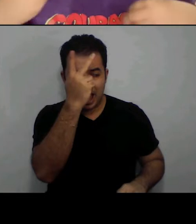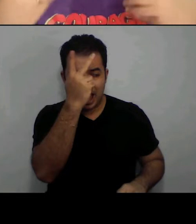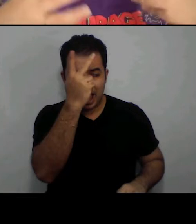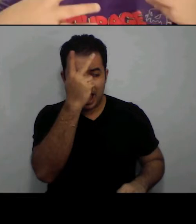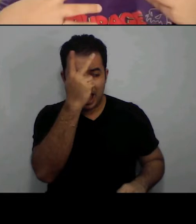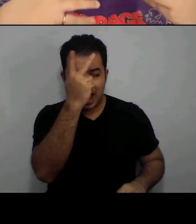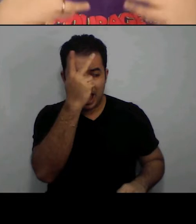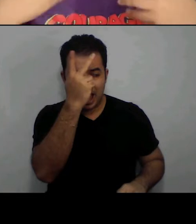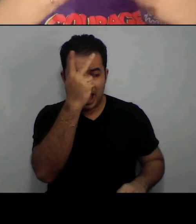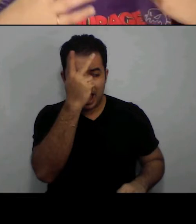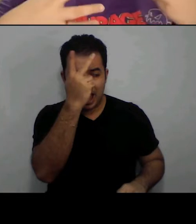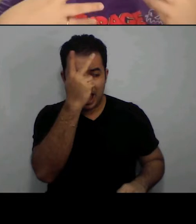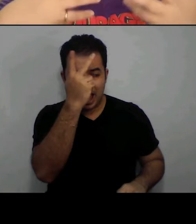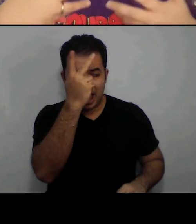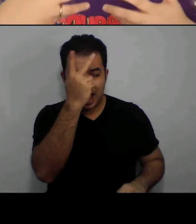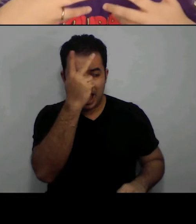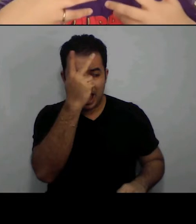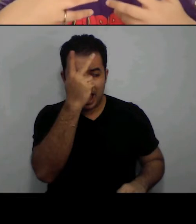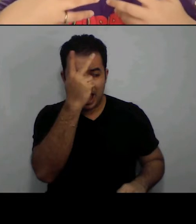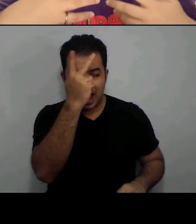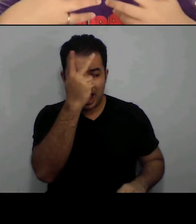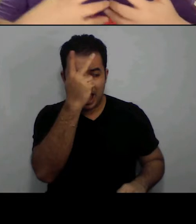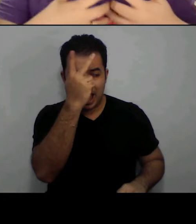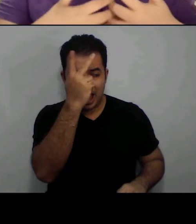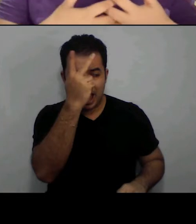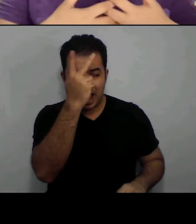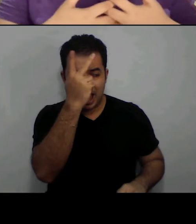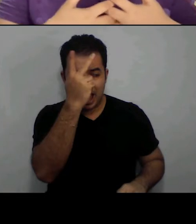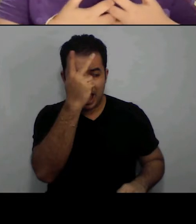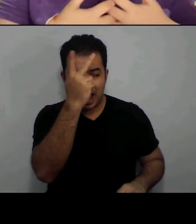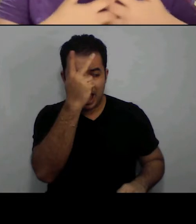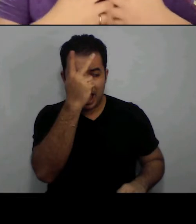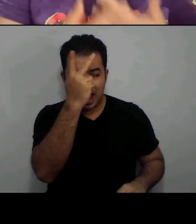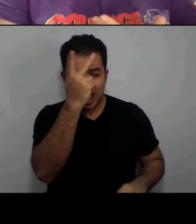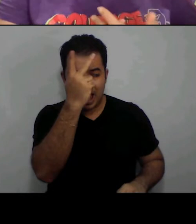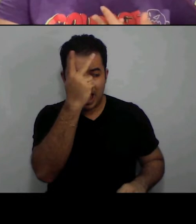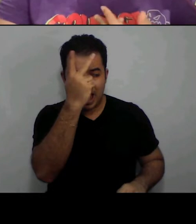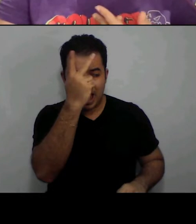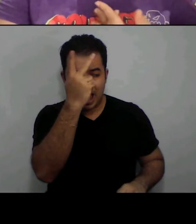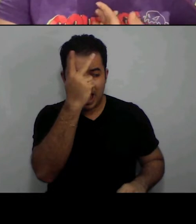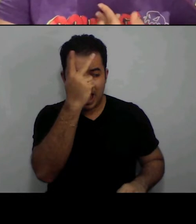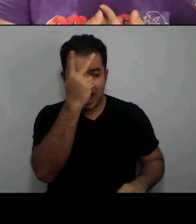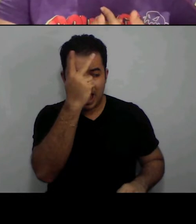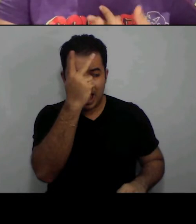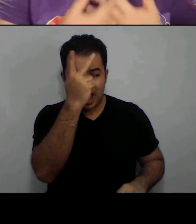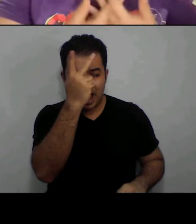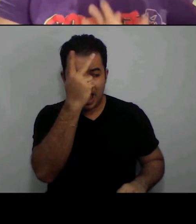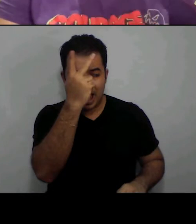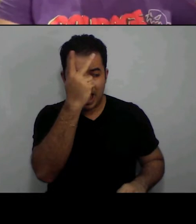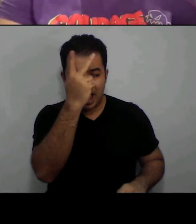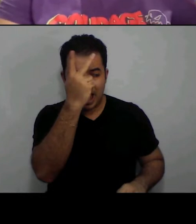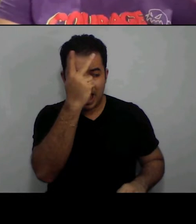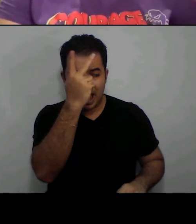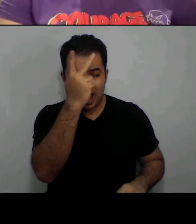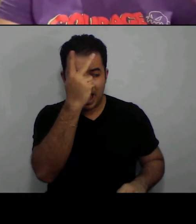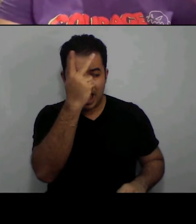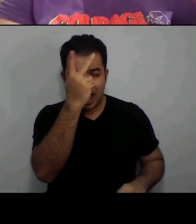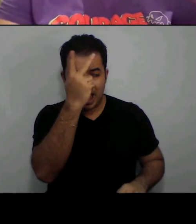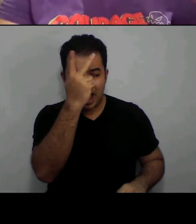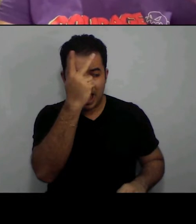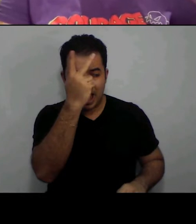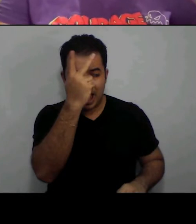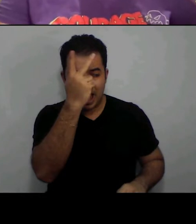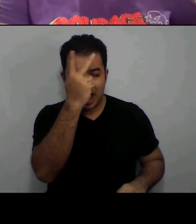cada um com sua especialidade. Então, se eu não falar que o usuário é a maior régua para validar meu código, então eu não sei quem é.